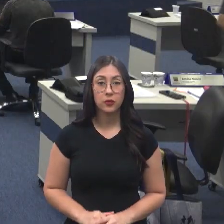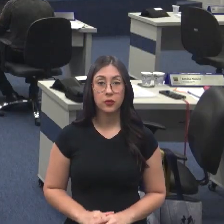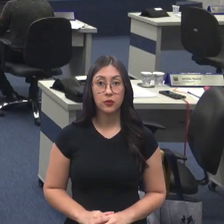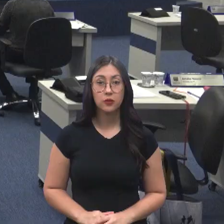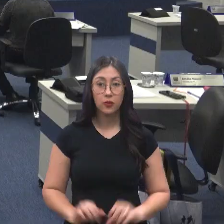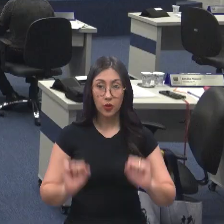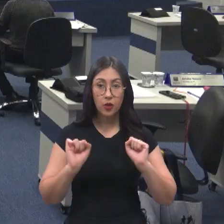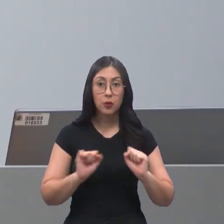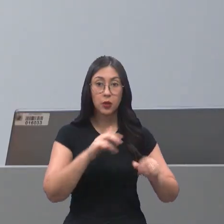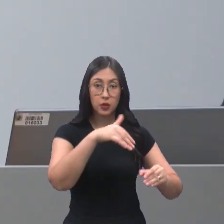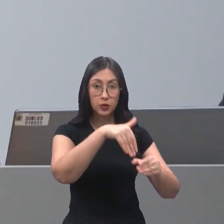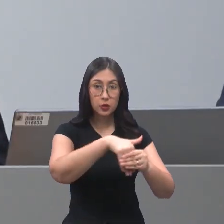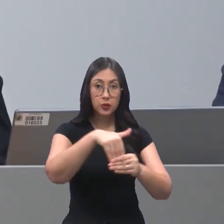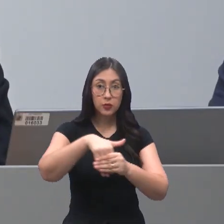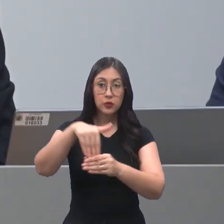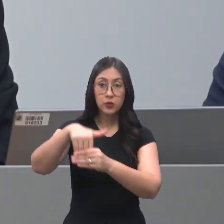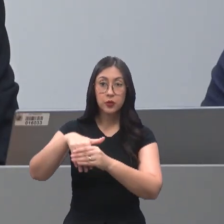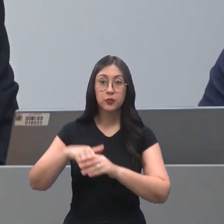Aberta a votação.